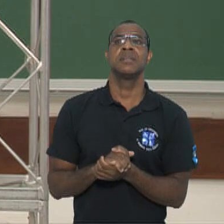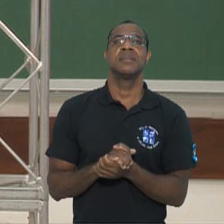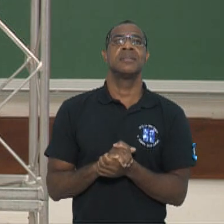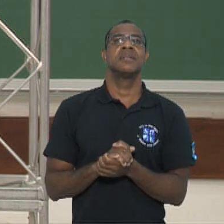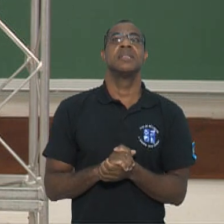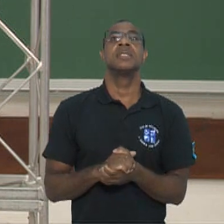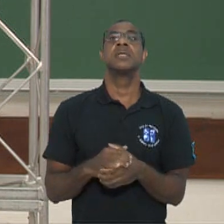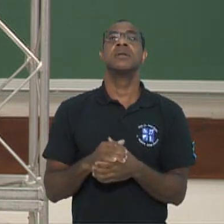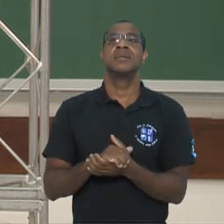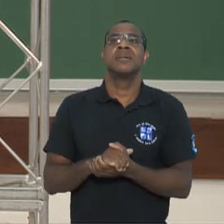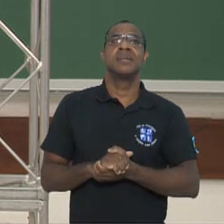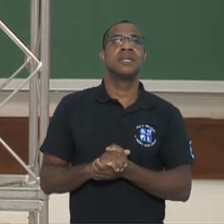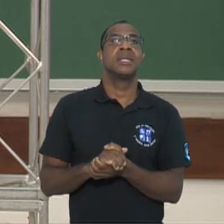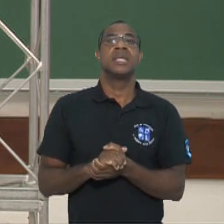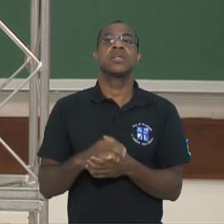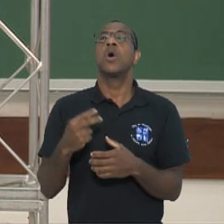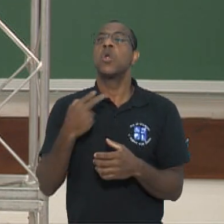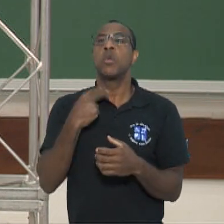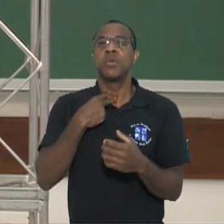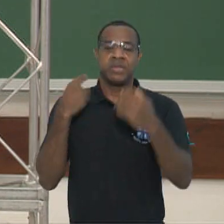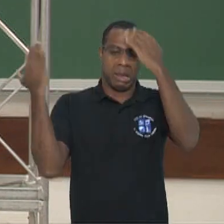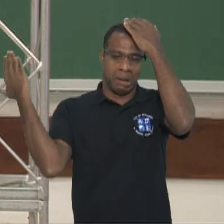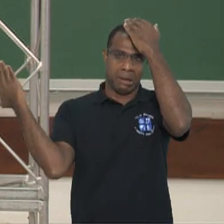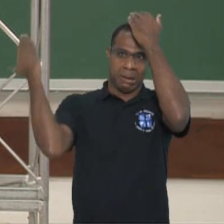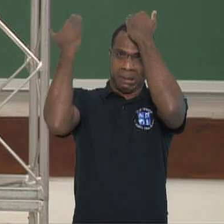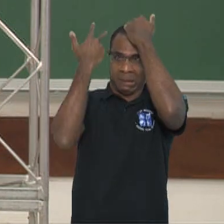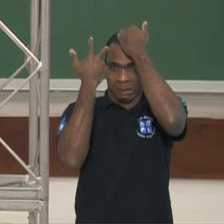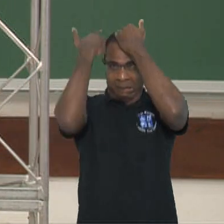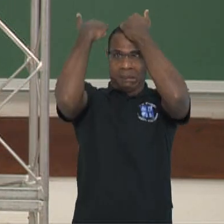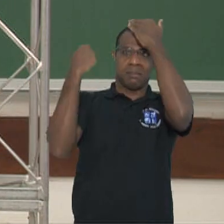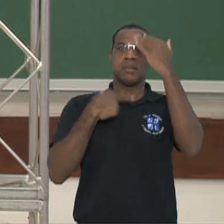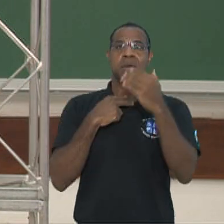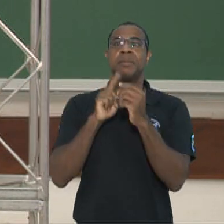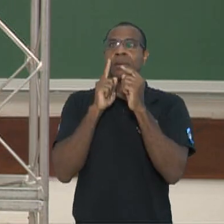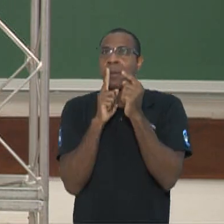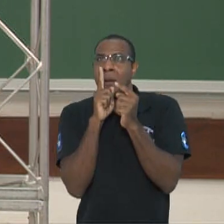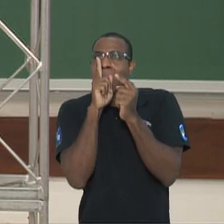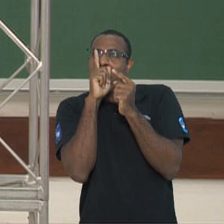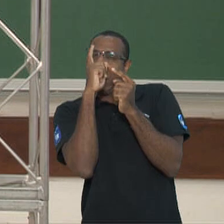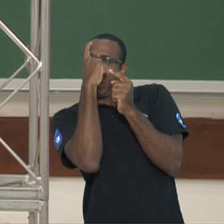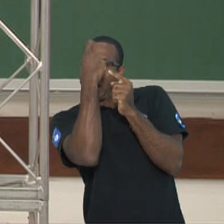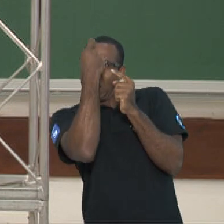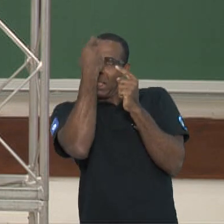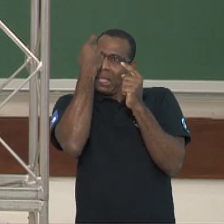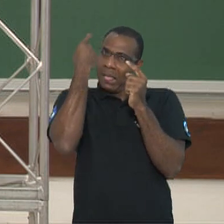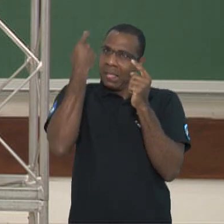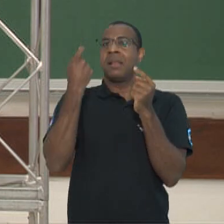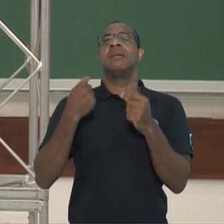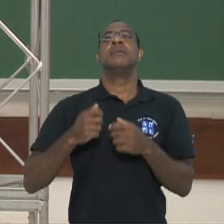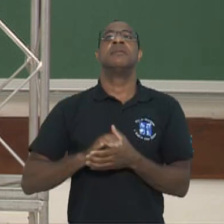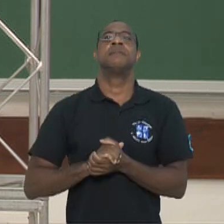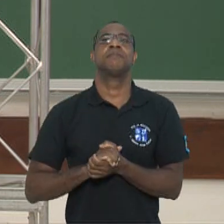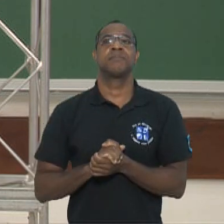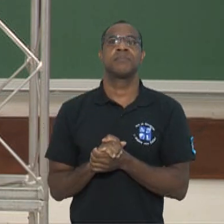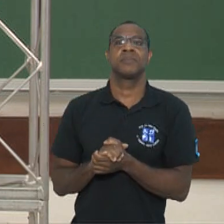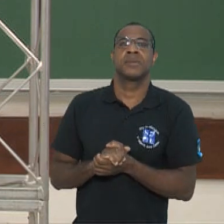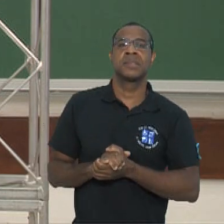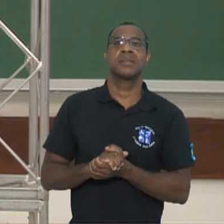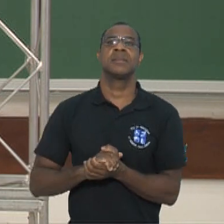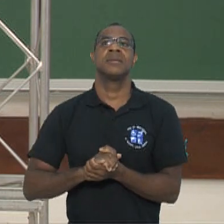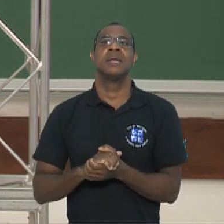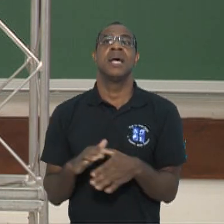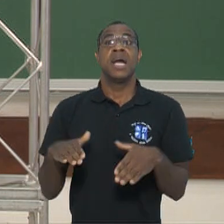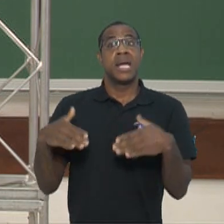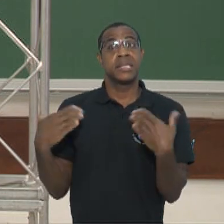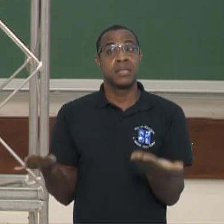a cabeça. Eles tinham que tentar conservar o mais próximo possível. Já viram animais empalhados,